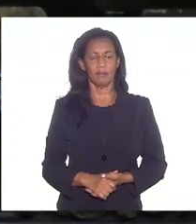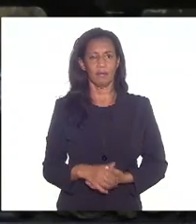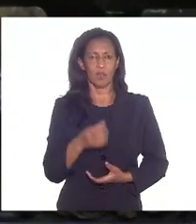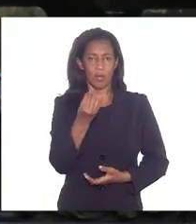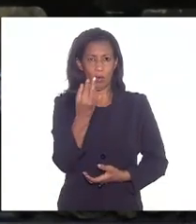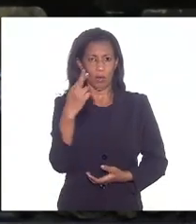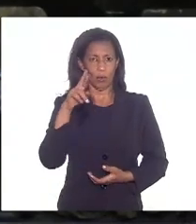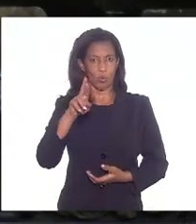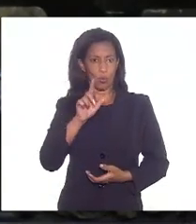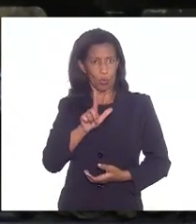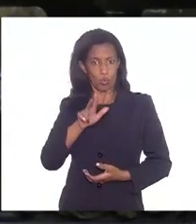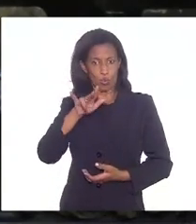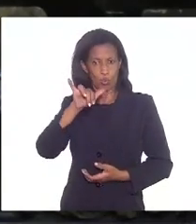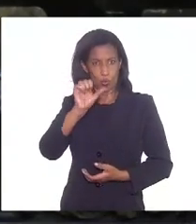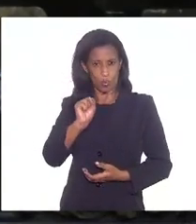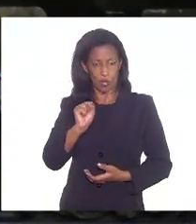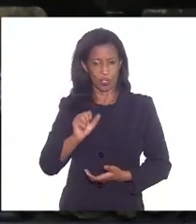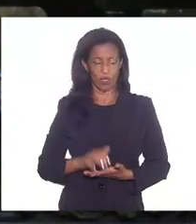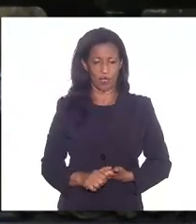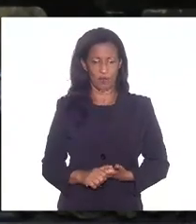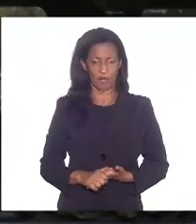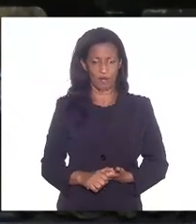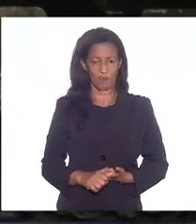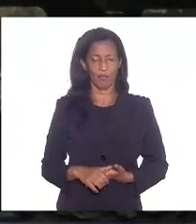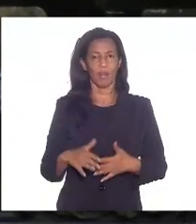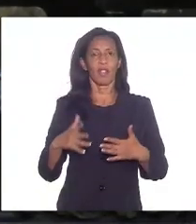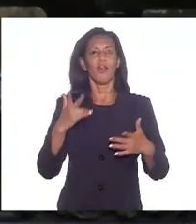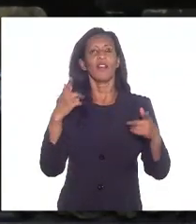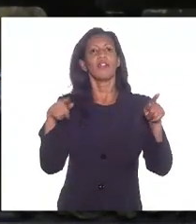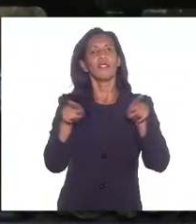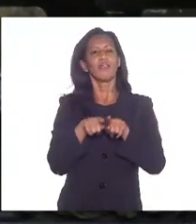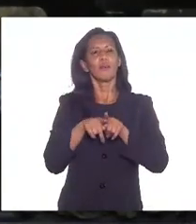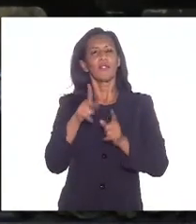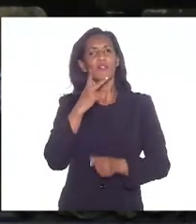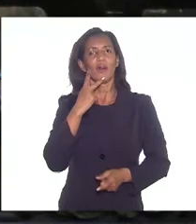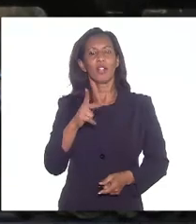doutor Luiz Cláudio, a questão do ozônio